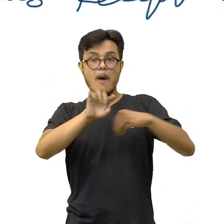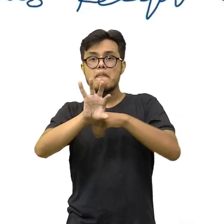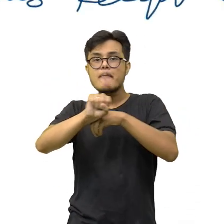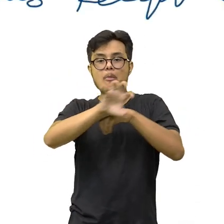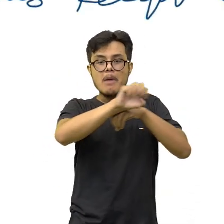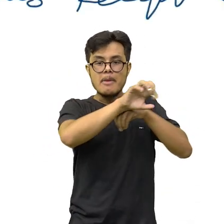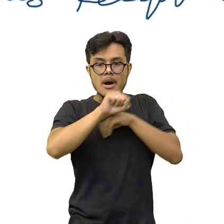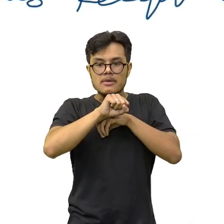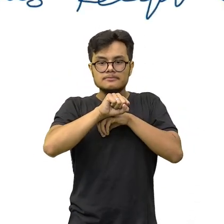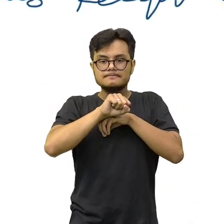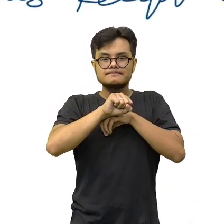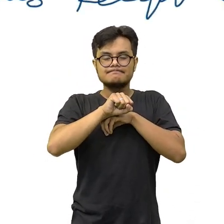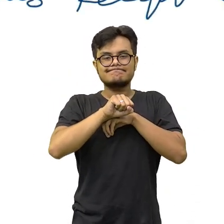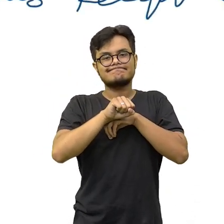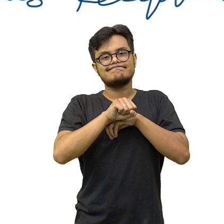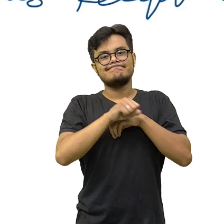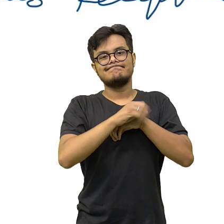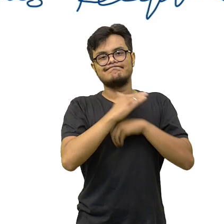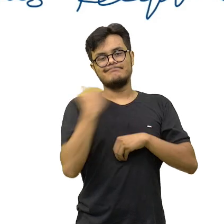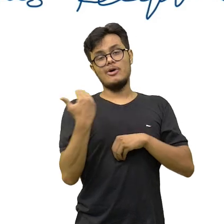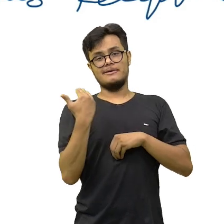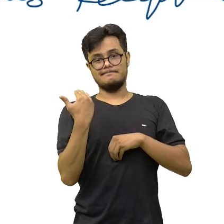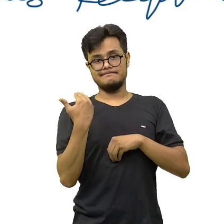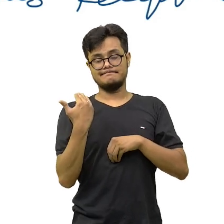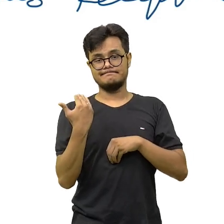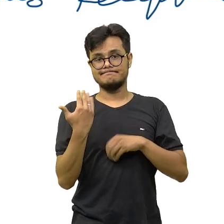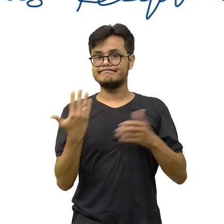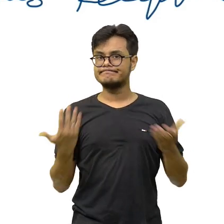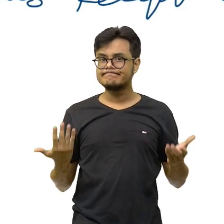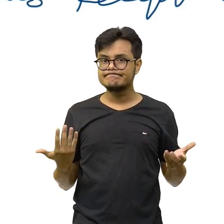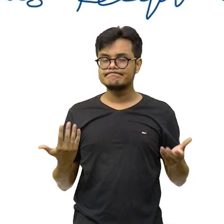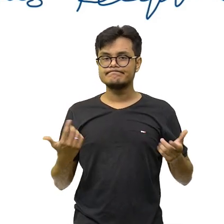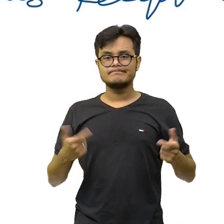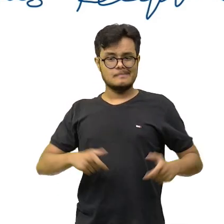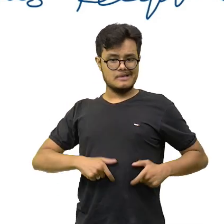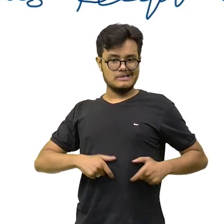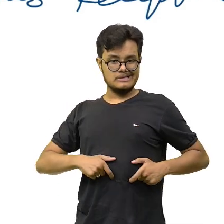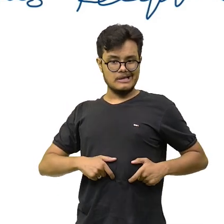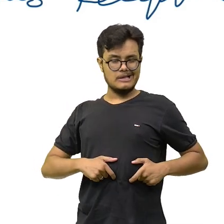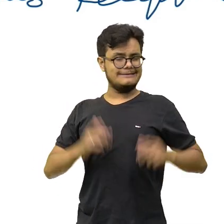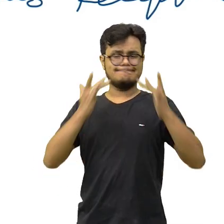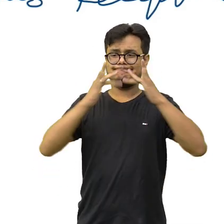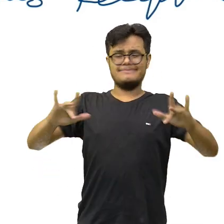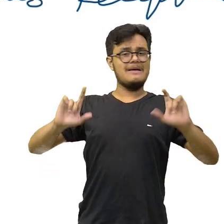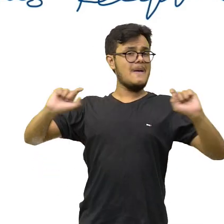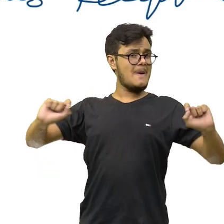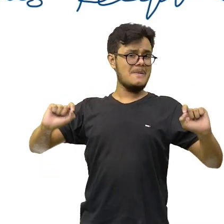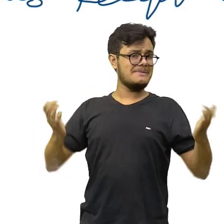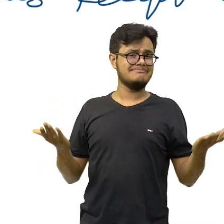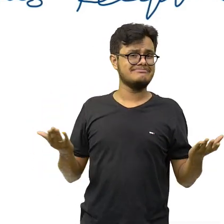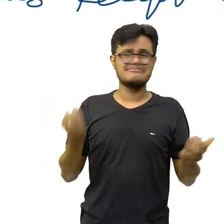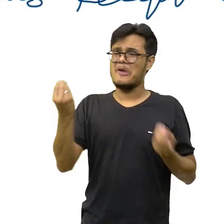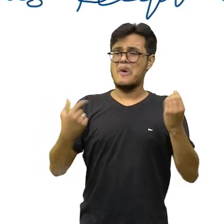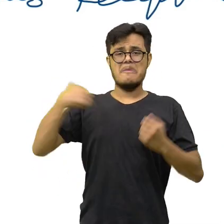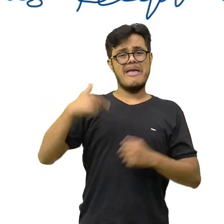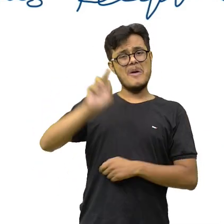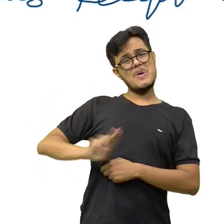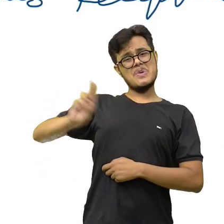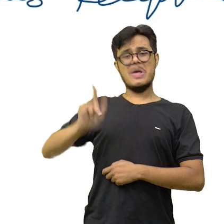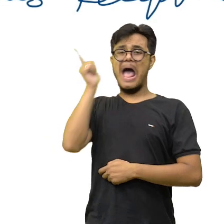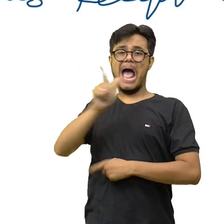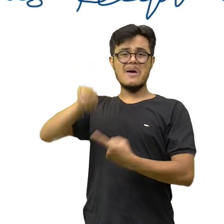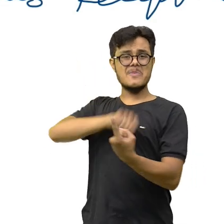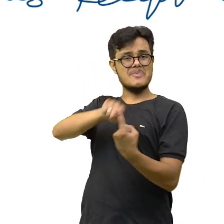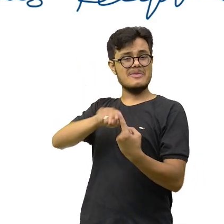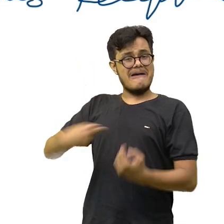de insulina das células. E a célula passa a não reconhecer mais a insulina que o